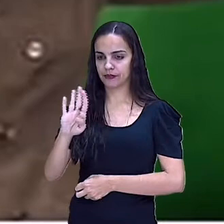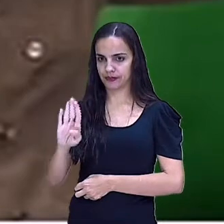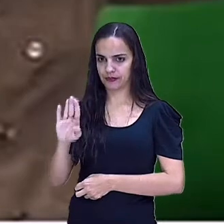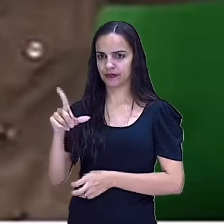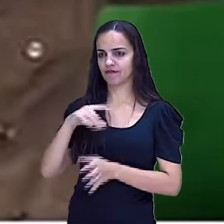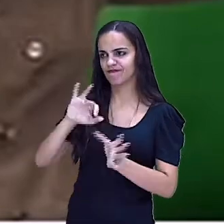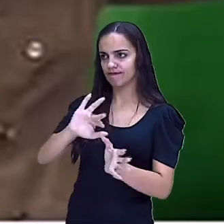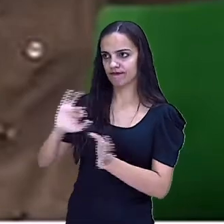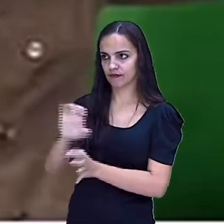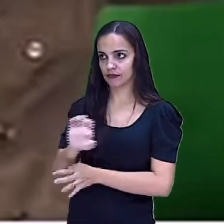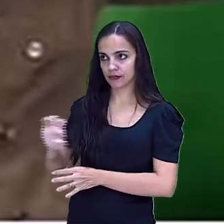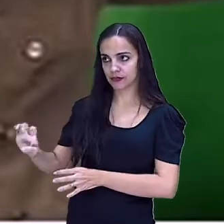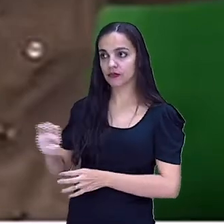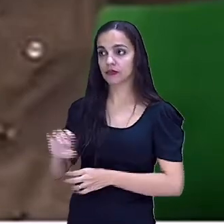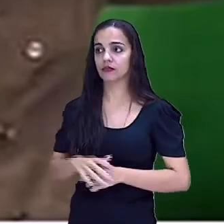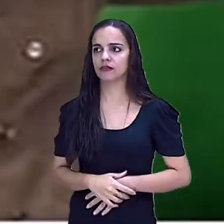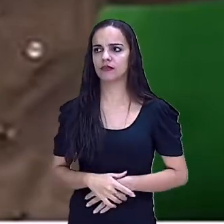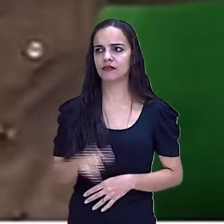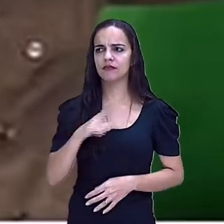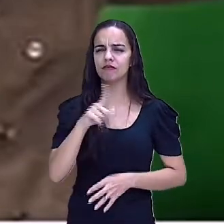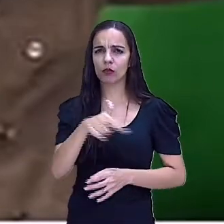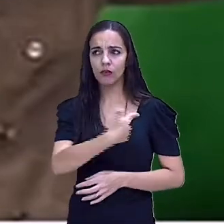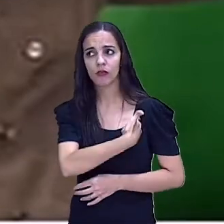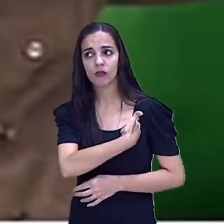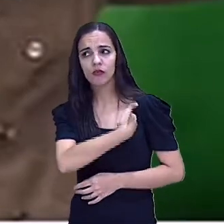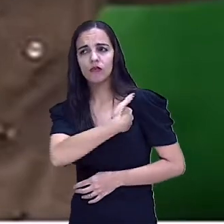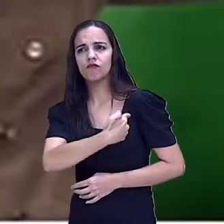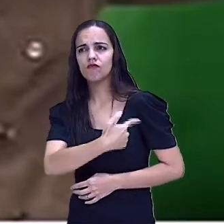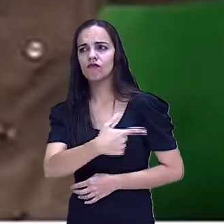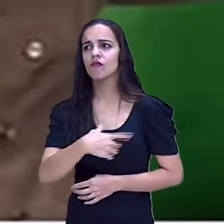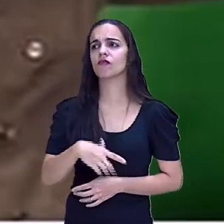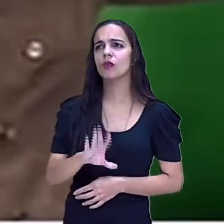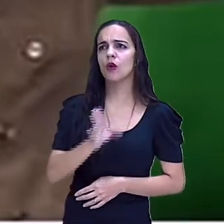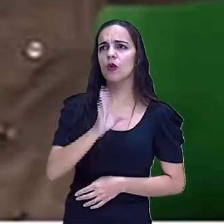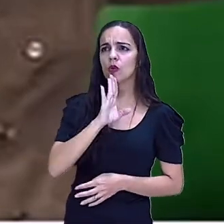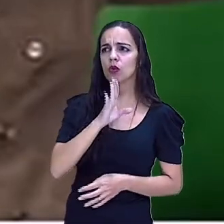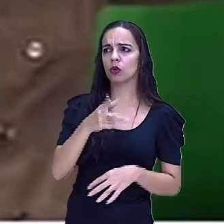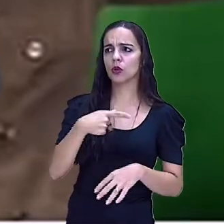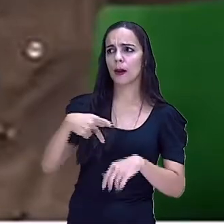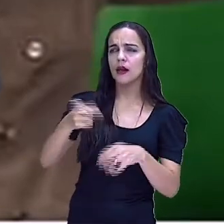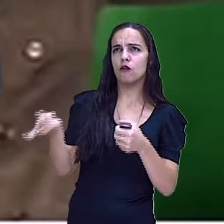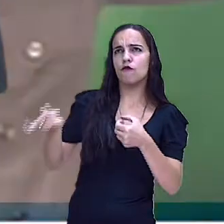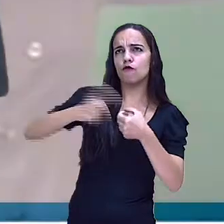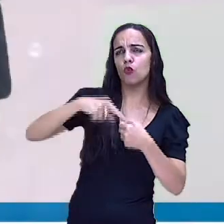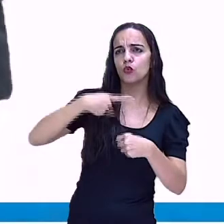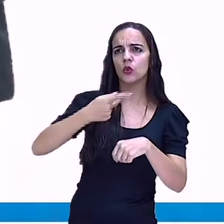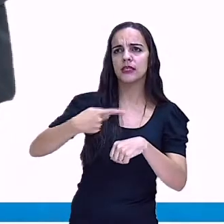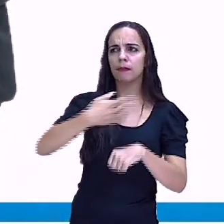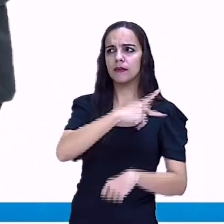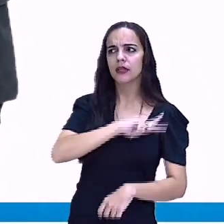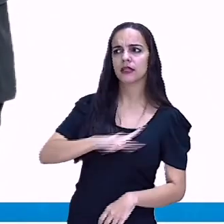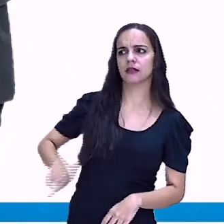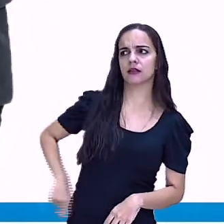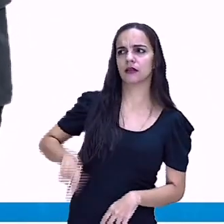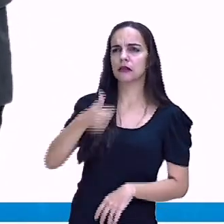cassados. Getúlio Vargas retornou à presidência do Brasil após vencer as eleições de